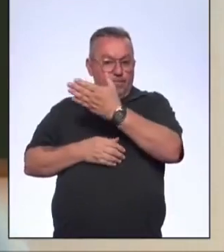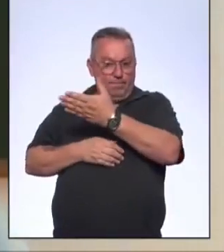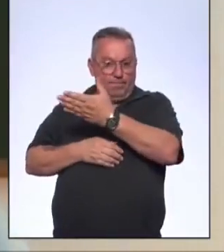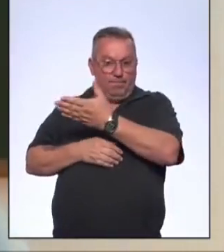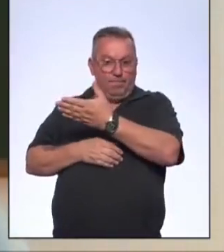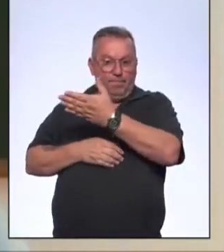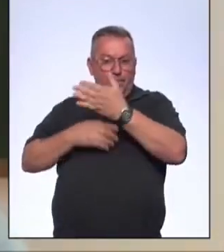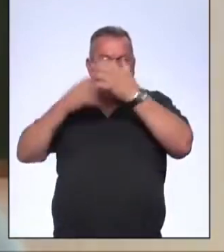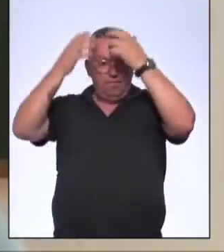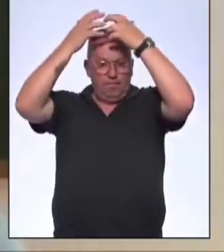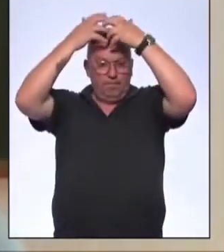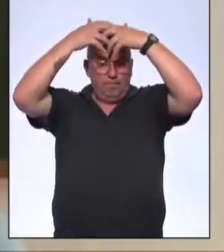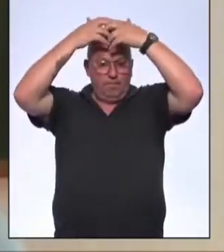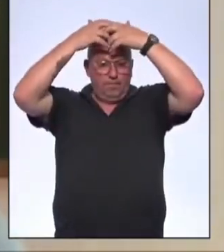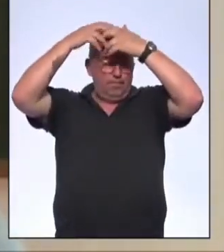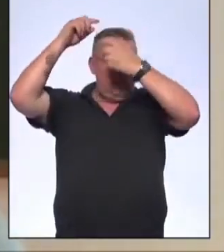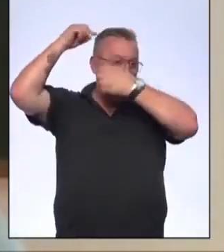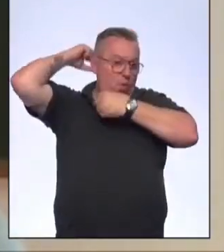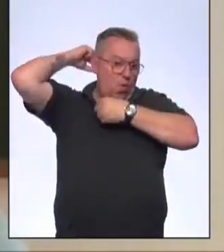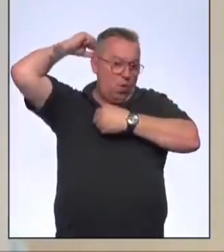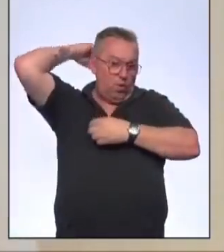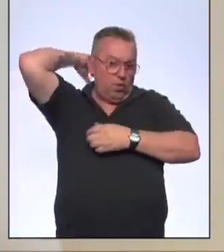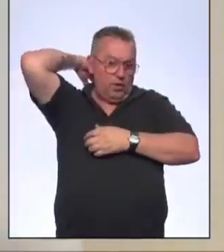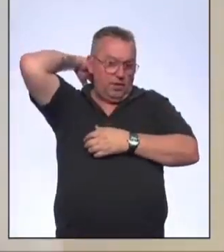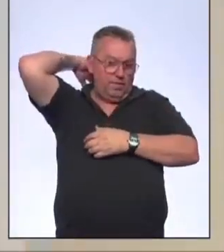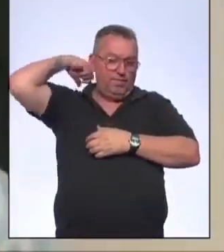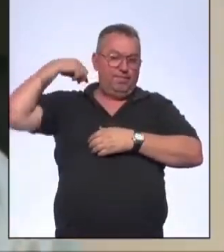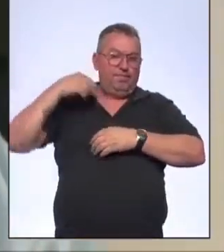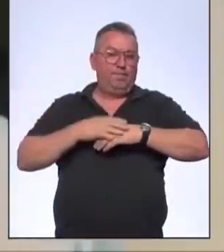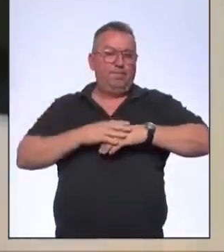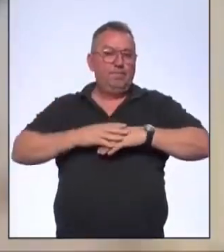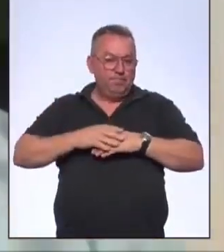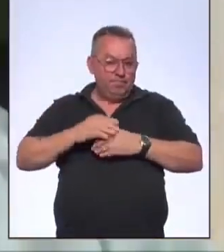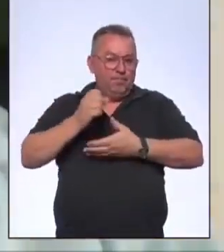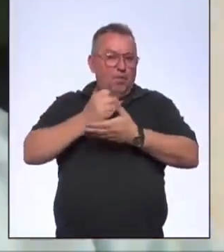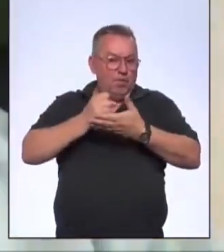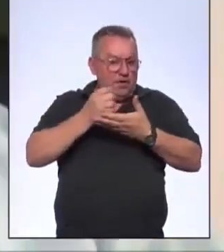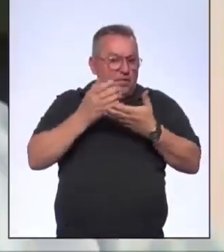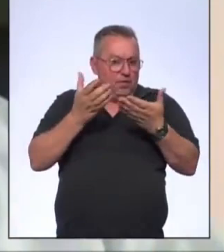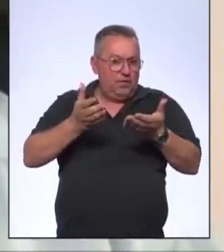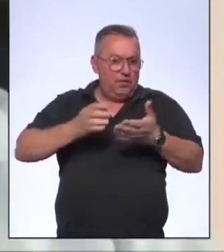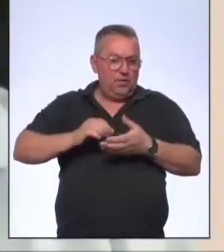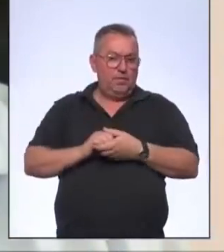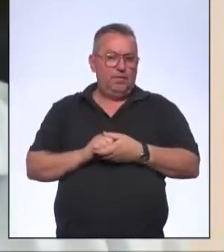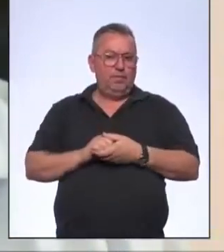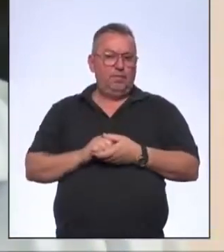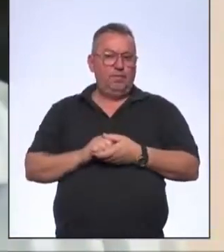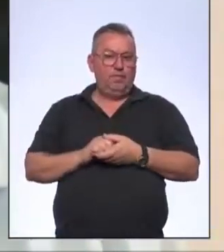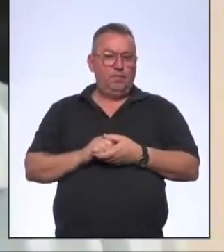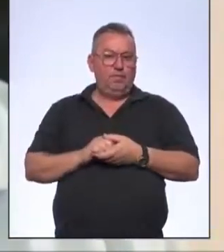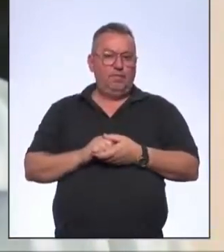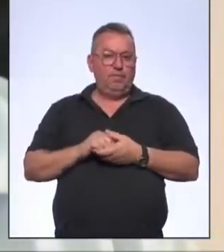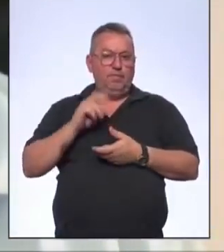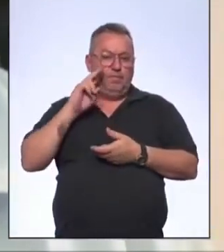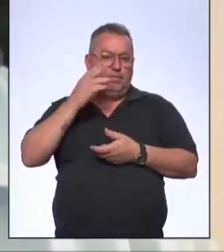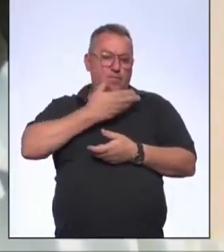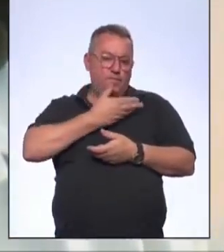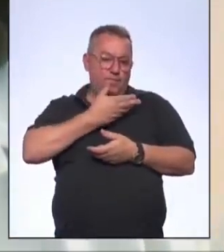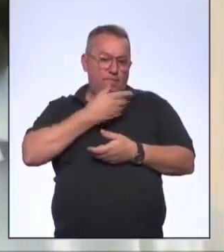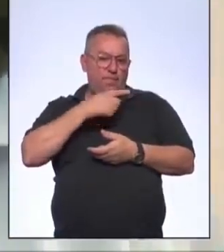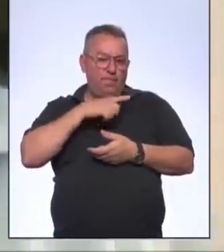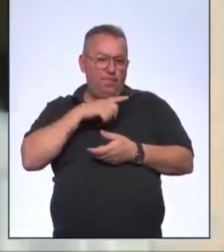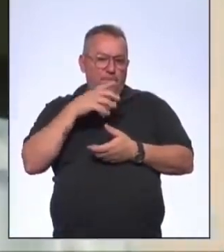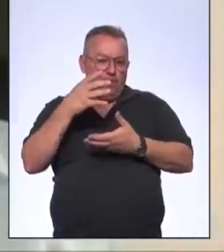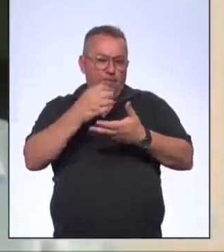Basicamente, cérebro e coluna, tá bom? Basicamente, cérebro e coluna. Então, né, vou pegar um amiguinho que eu tenho